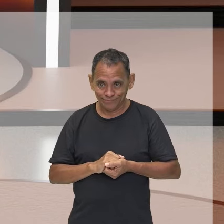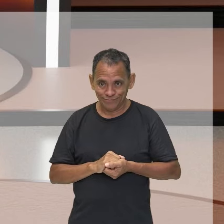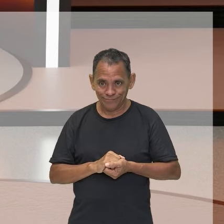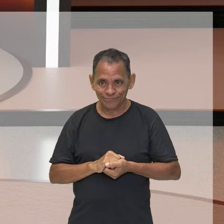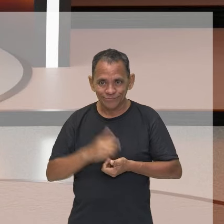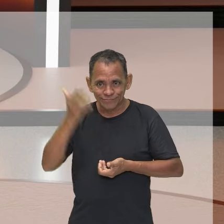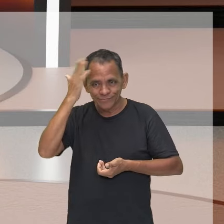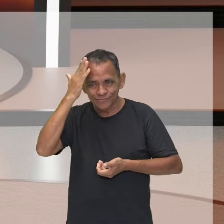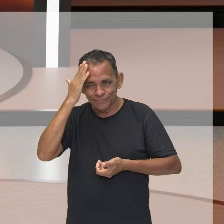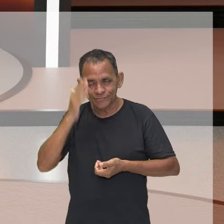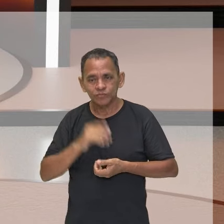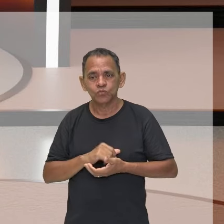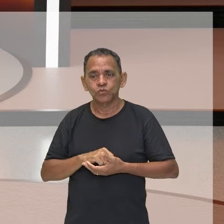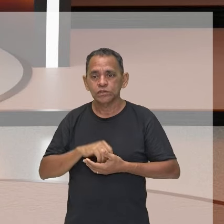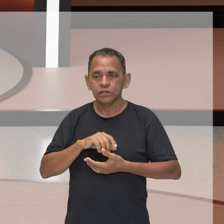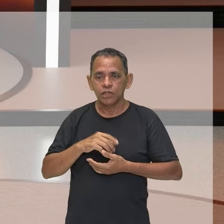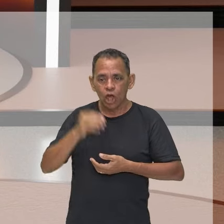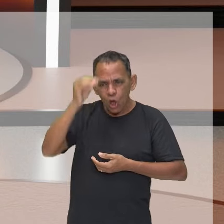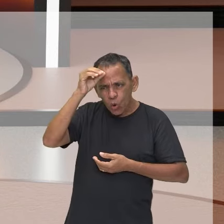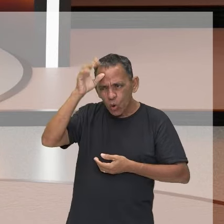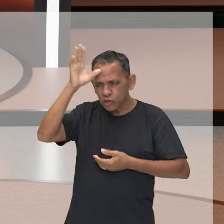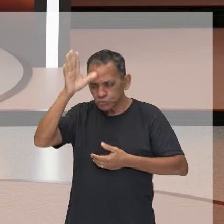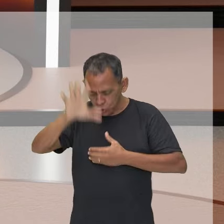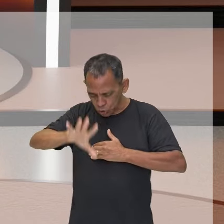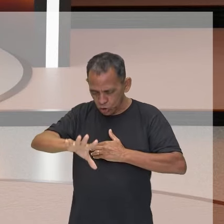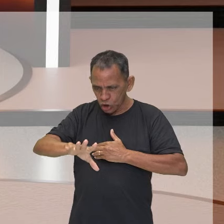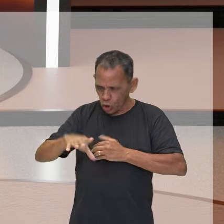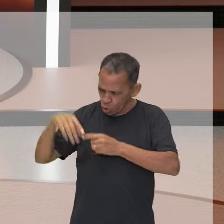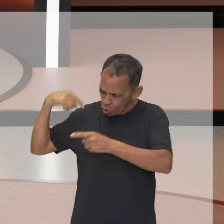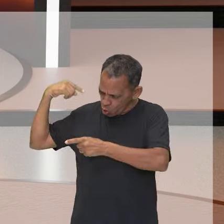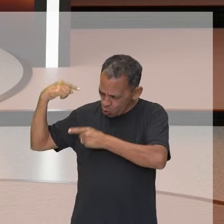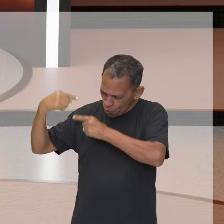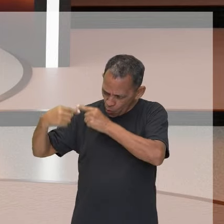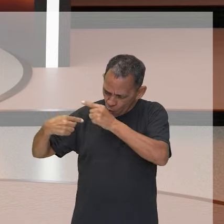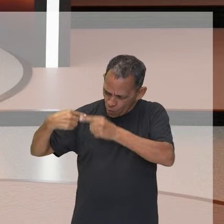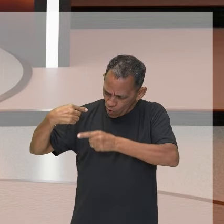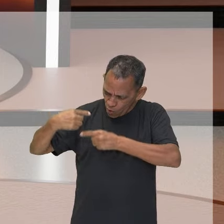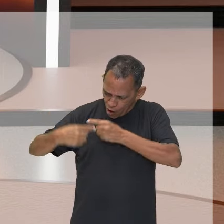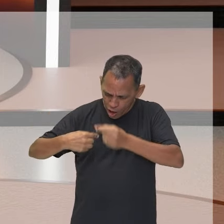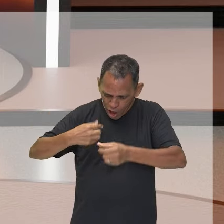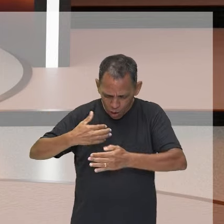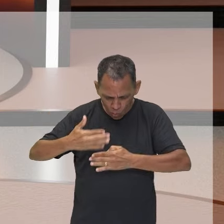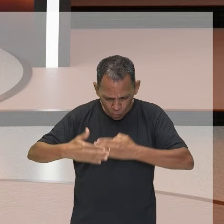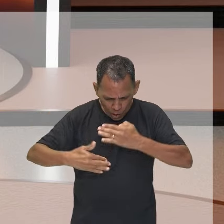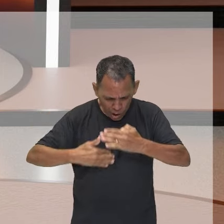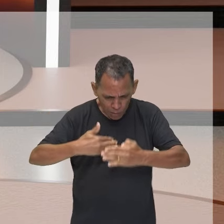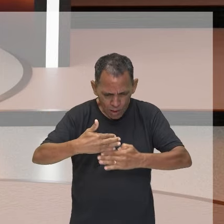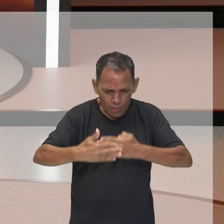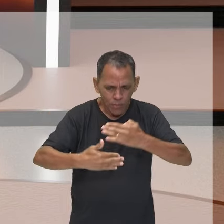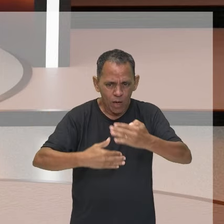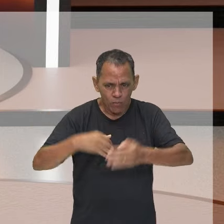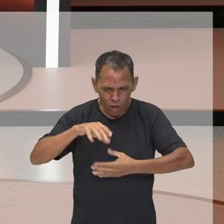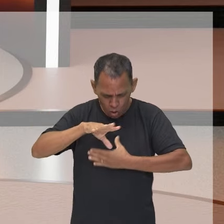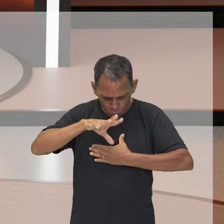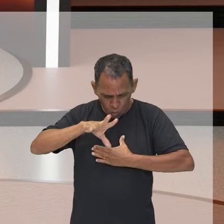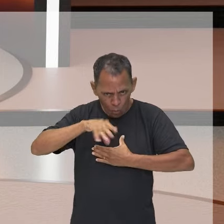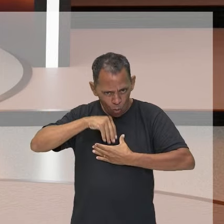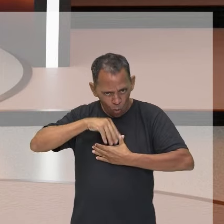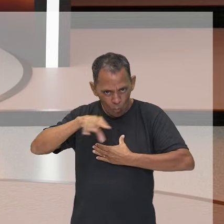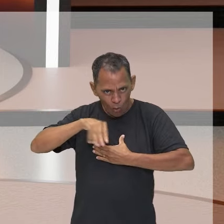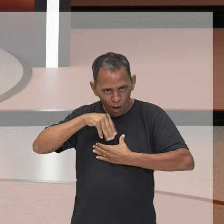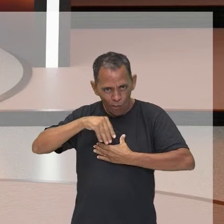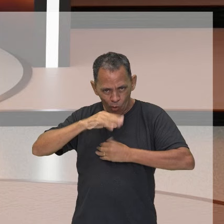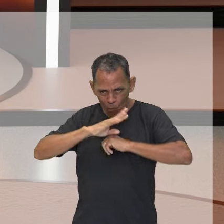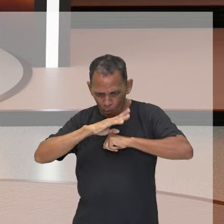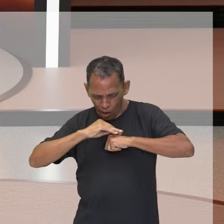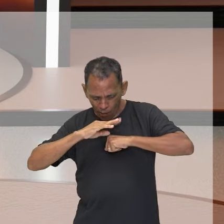se acumulando ao longo dos anos, né? É um conhecimento que faz parte do